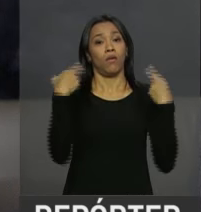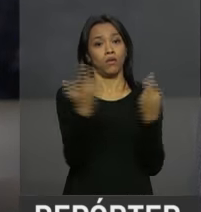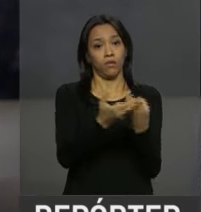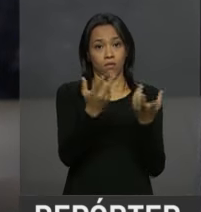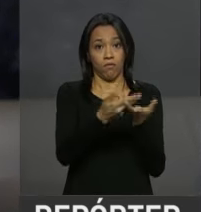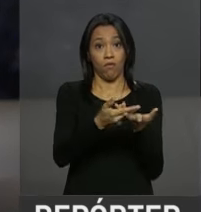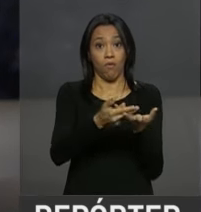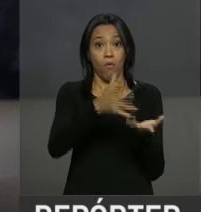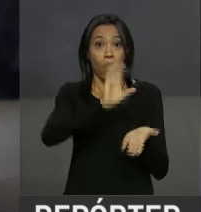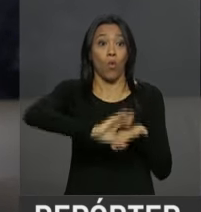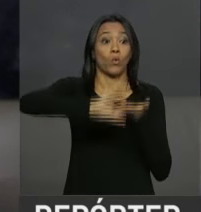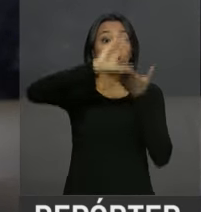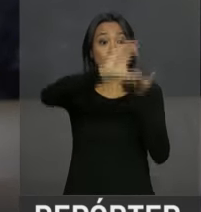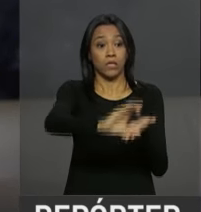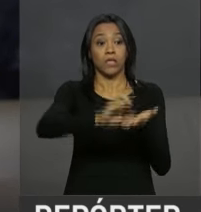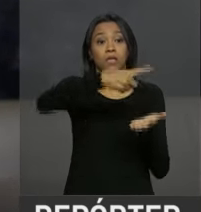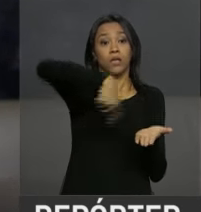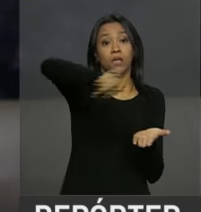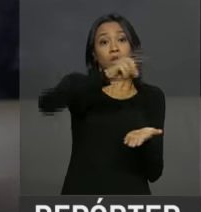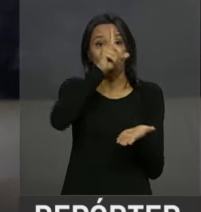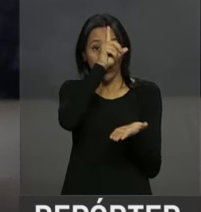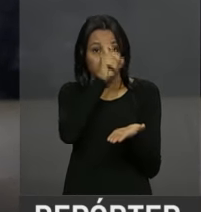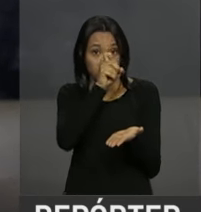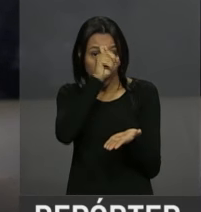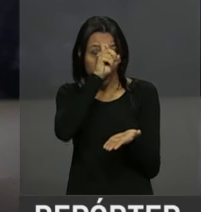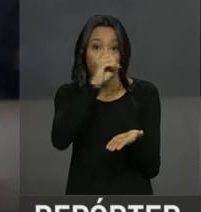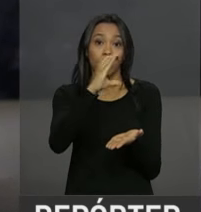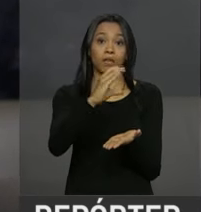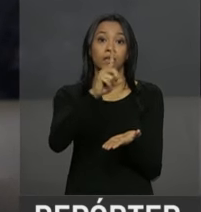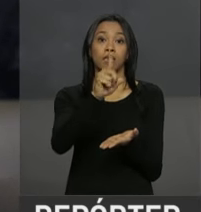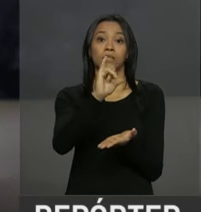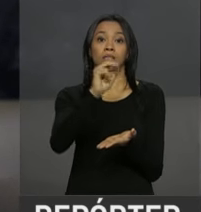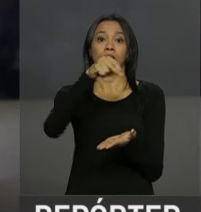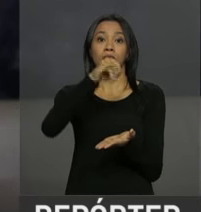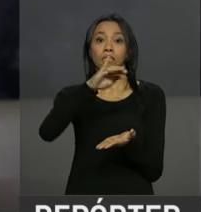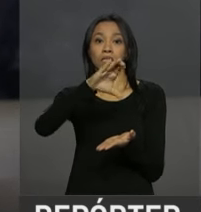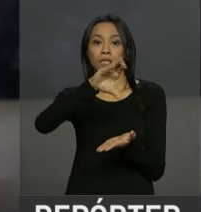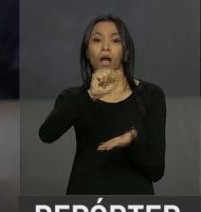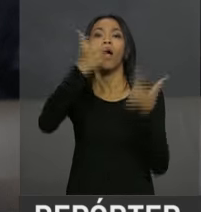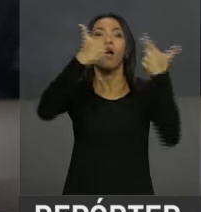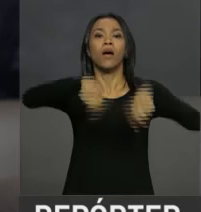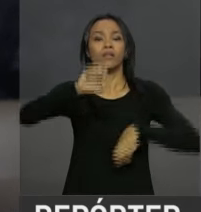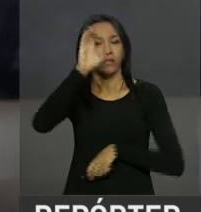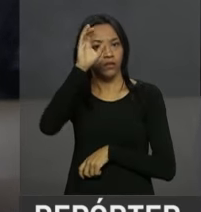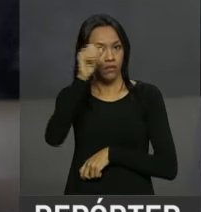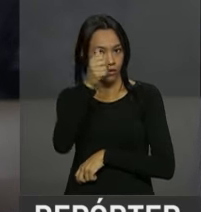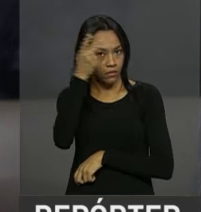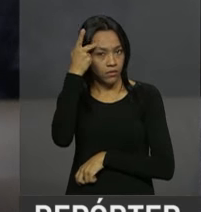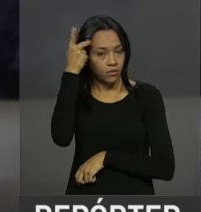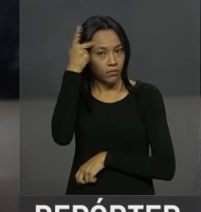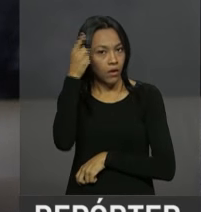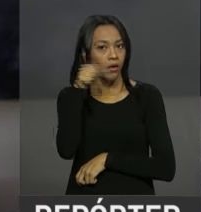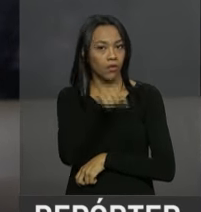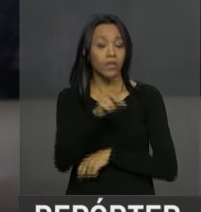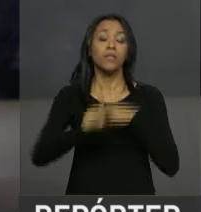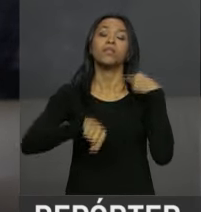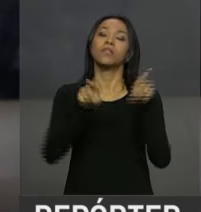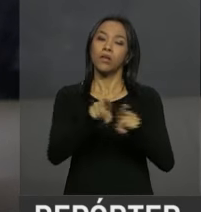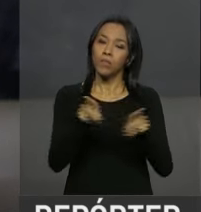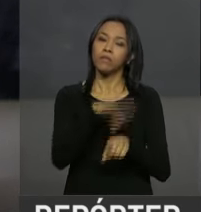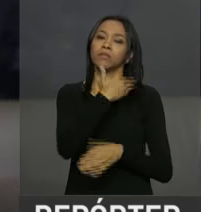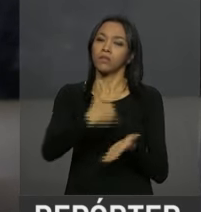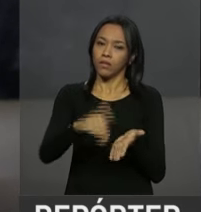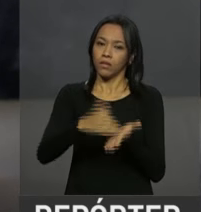Deliberativo do Hospital das Clínicas de São Paulo. Também participa dessa reunião o secretário de saúde do estado de São Paulo, Davi